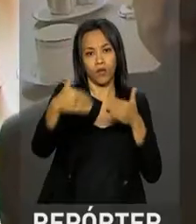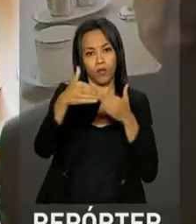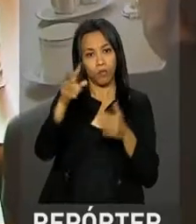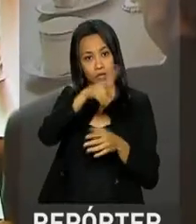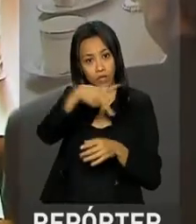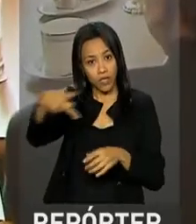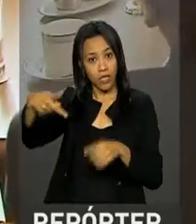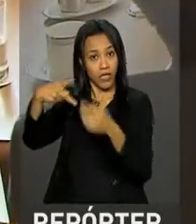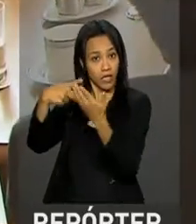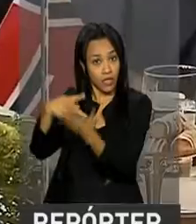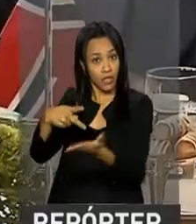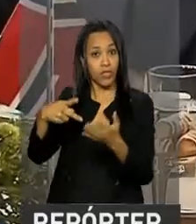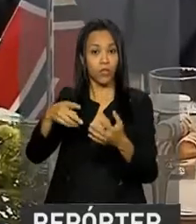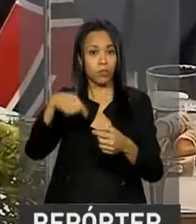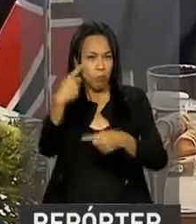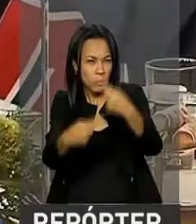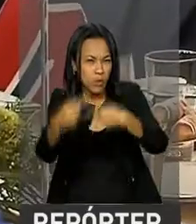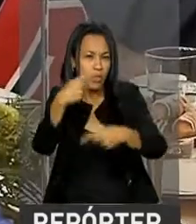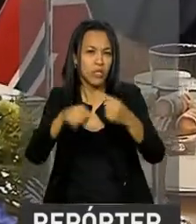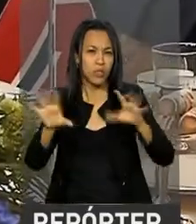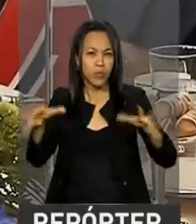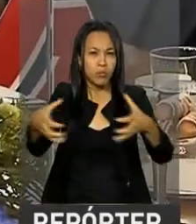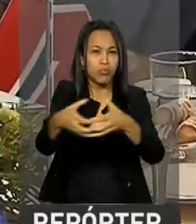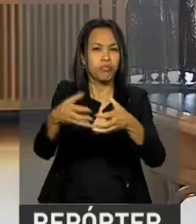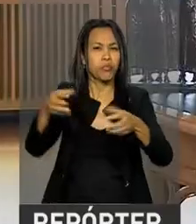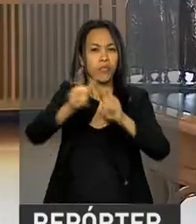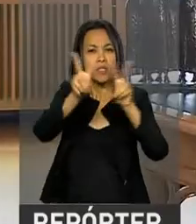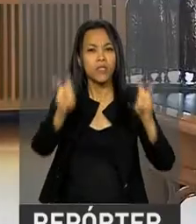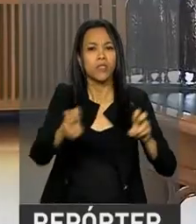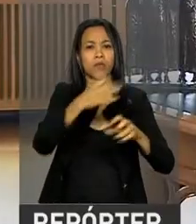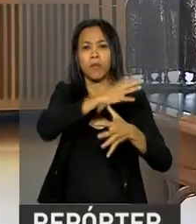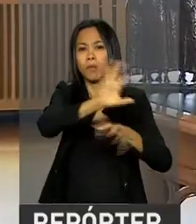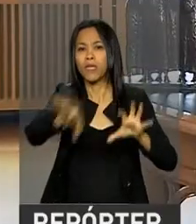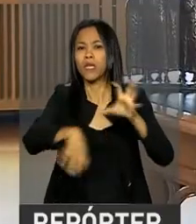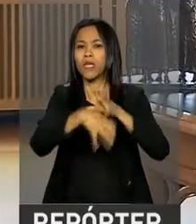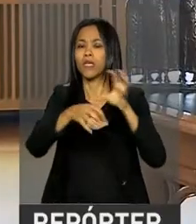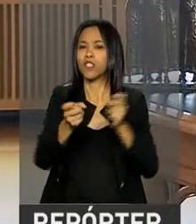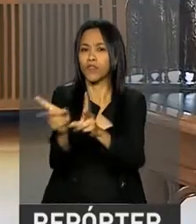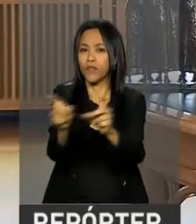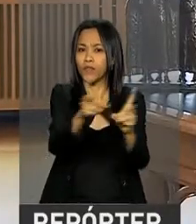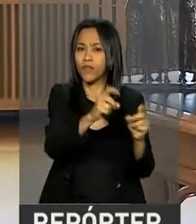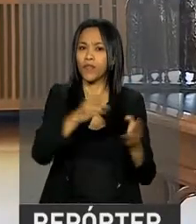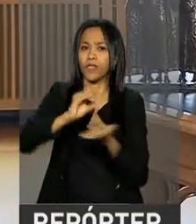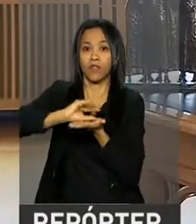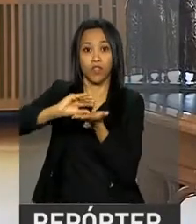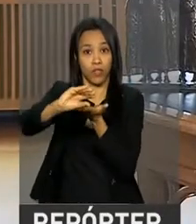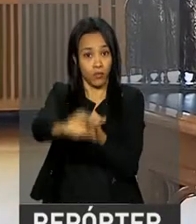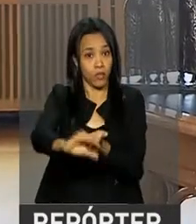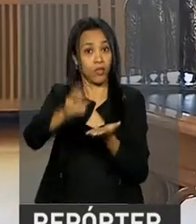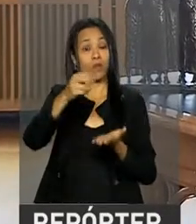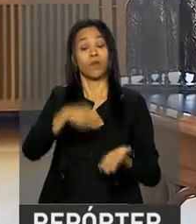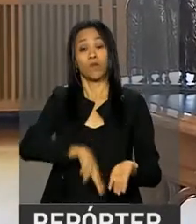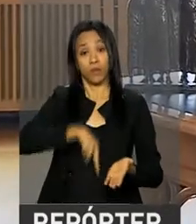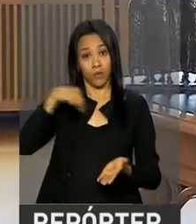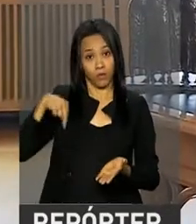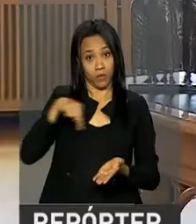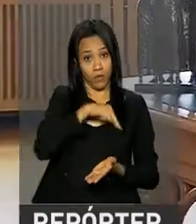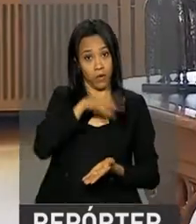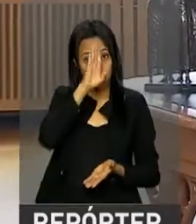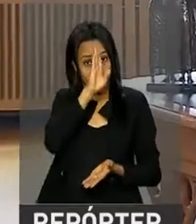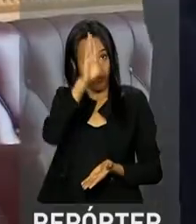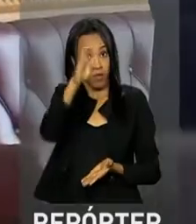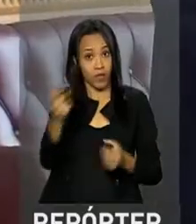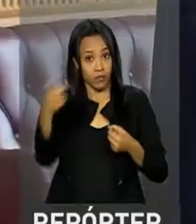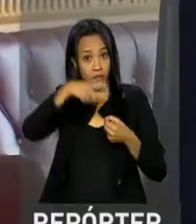norueguês. Eles conversaram sobre meio ambiente, comércio e investimentos. A Noruega é um dos principais parceiros do Brasil. No